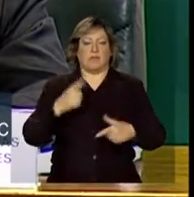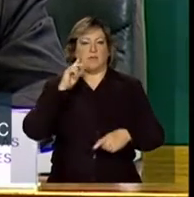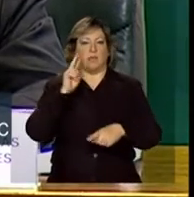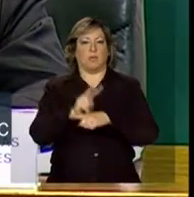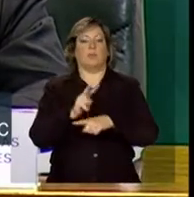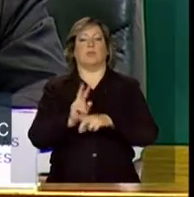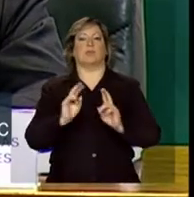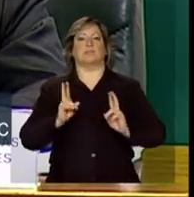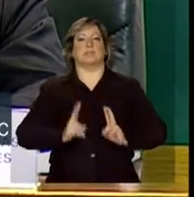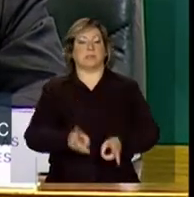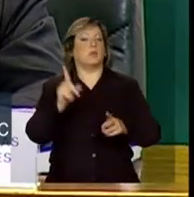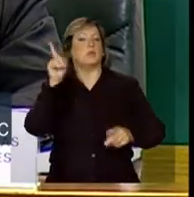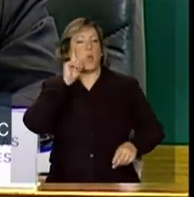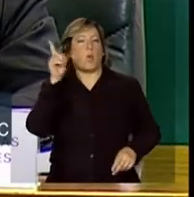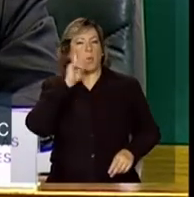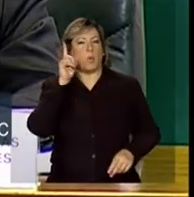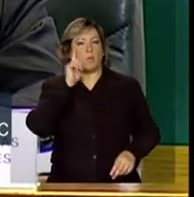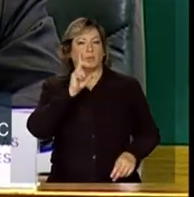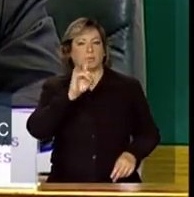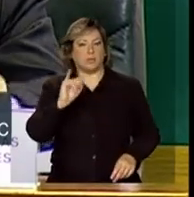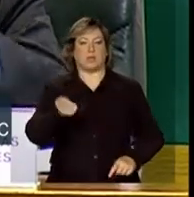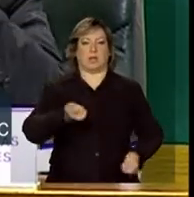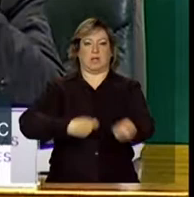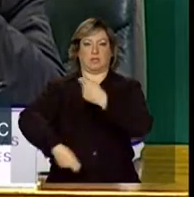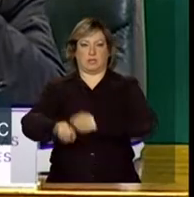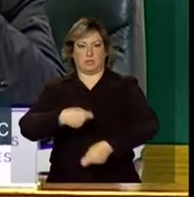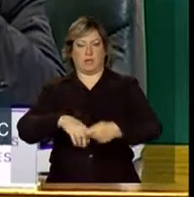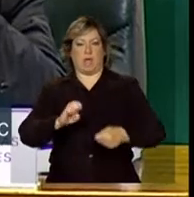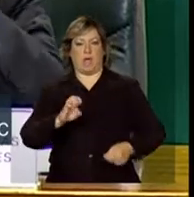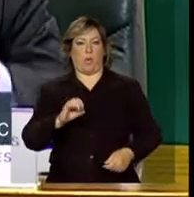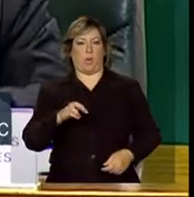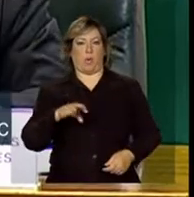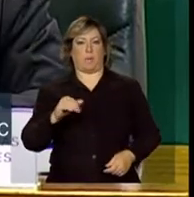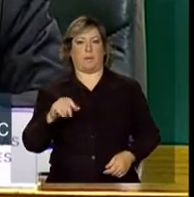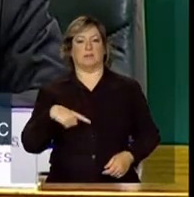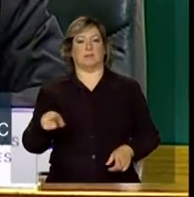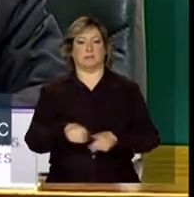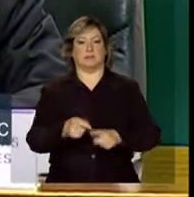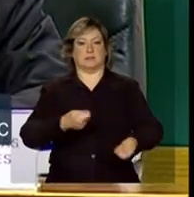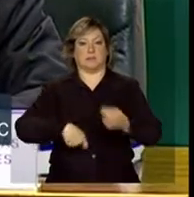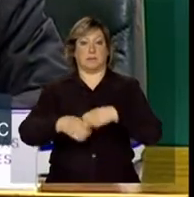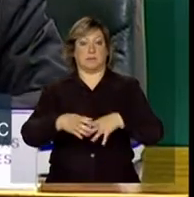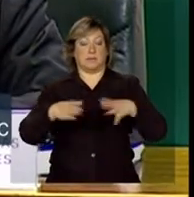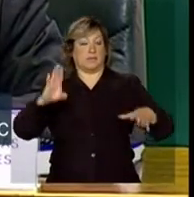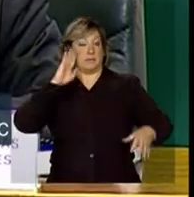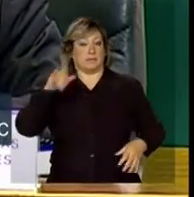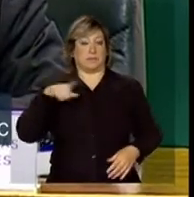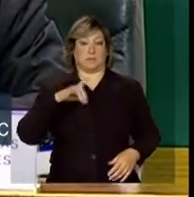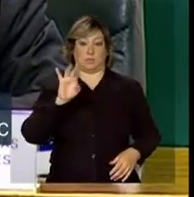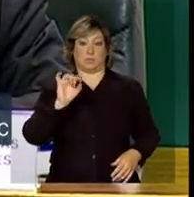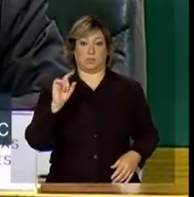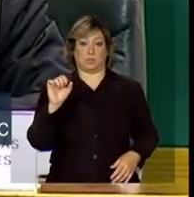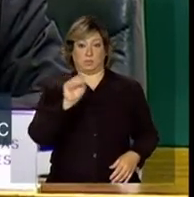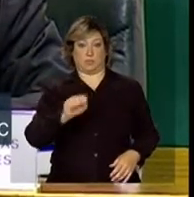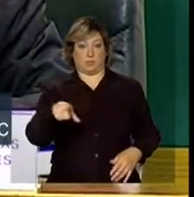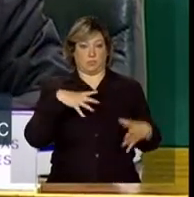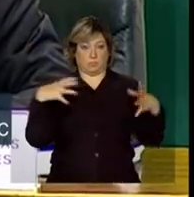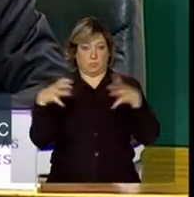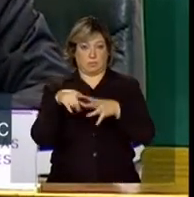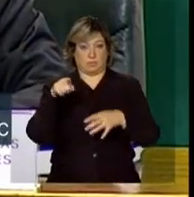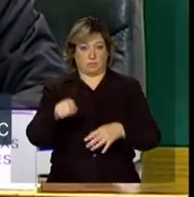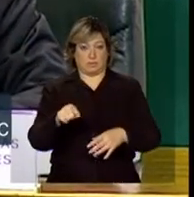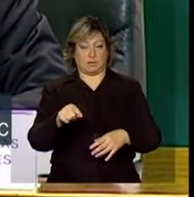acompanhamento cotidiano das relações econômicas comerciais do Brasil com seu maior parceiro comercial individual o